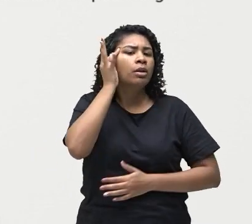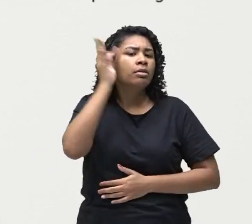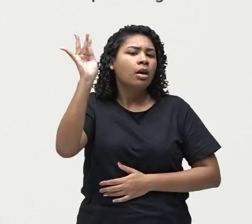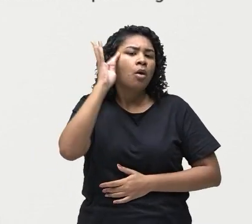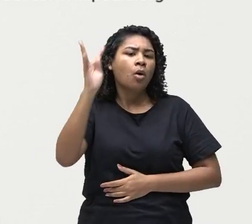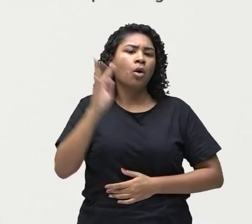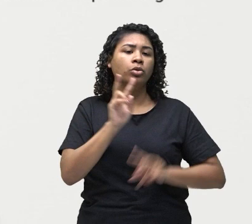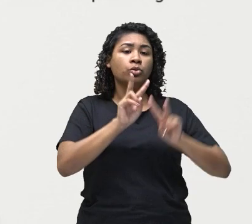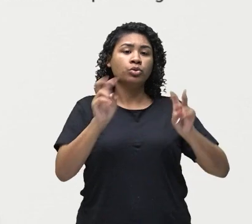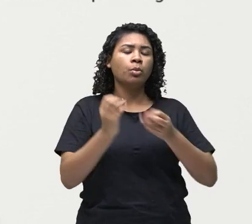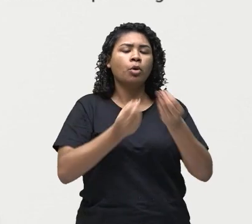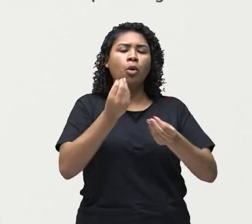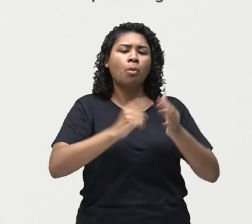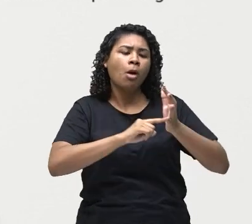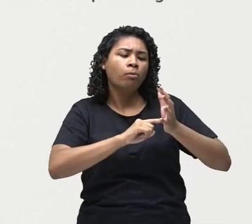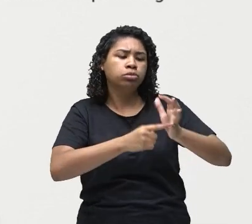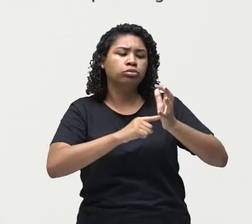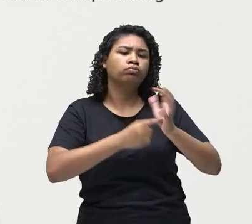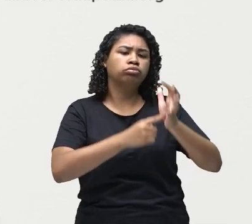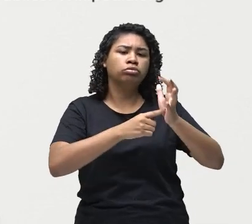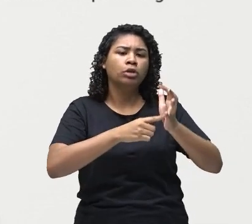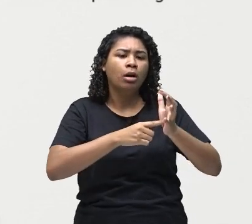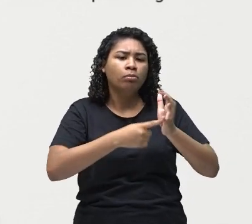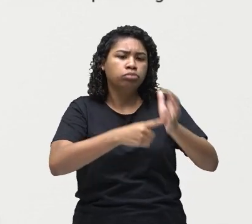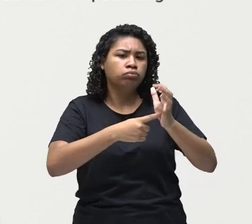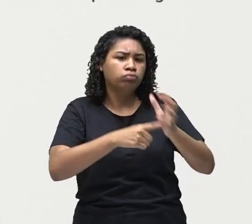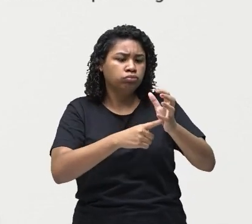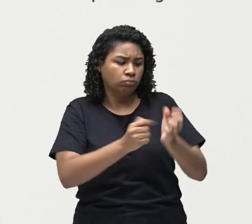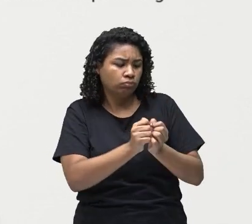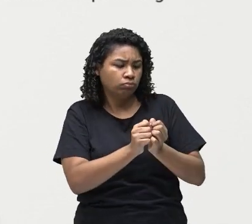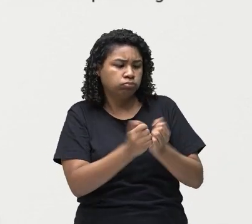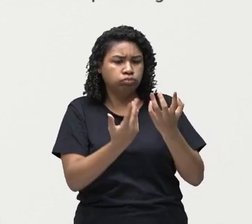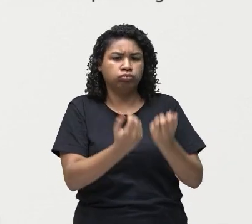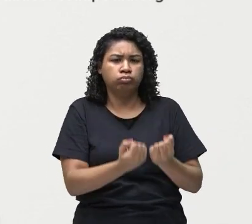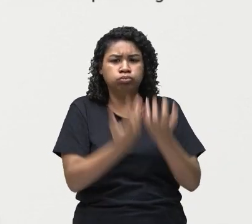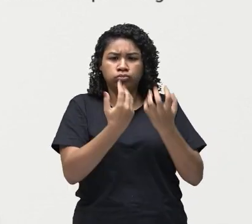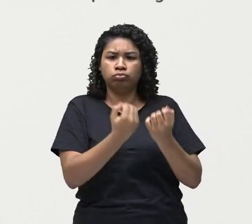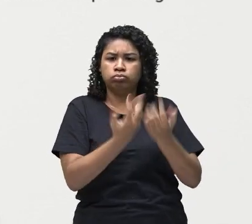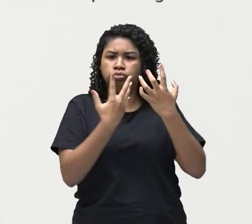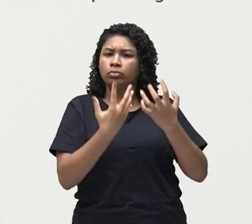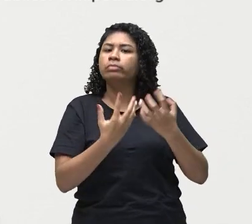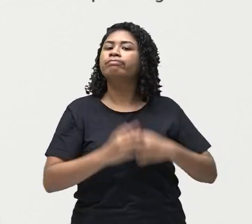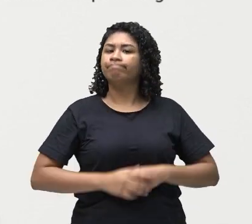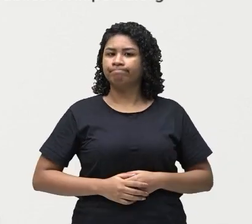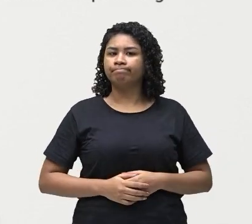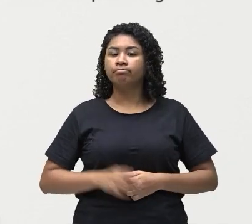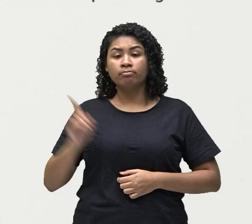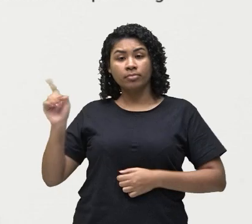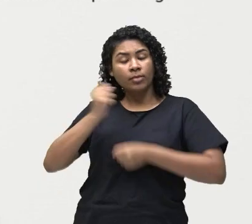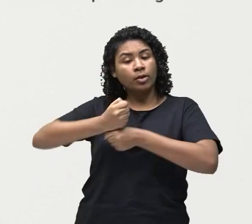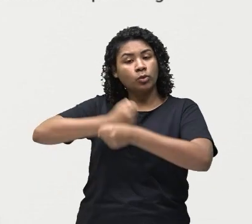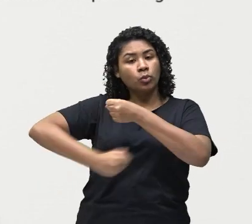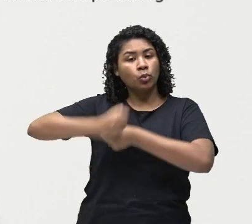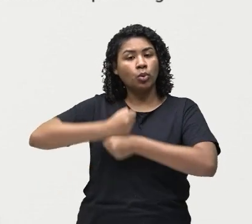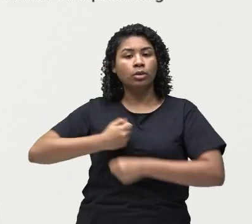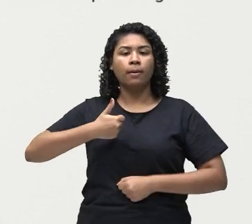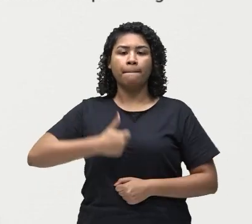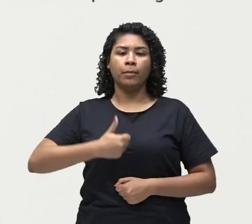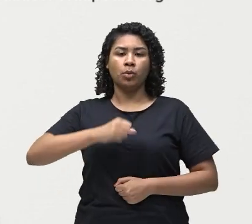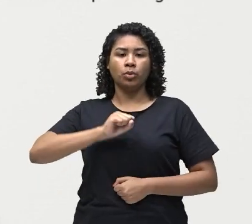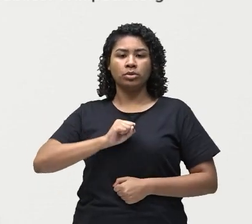de explosão e isso em 18776 E aí né